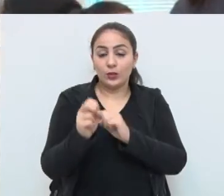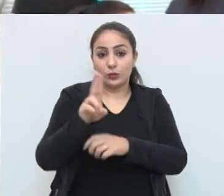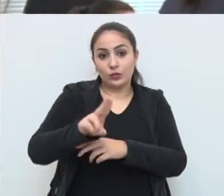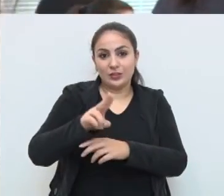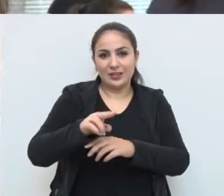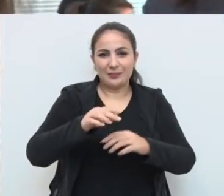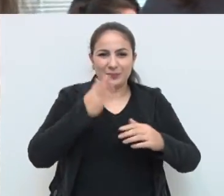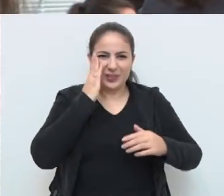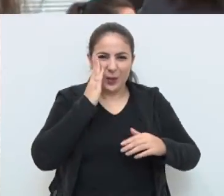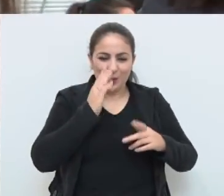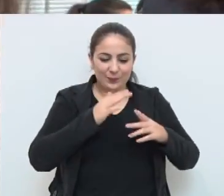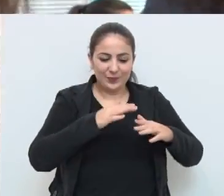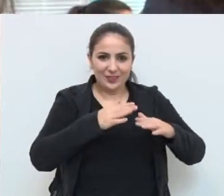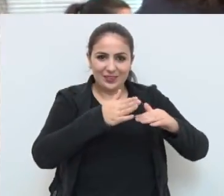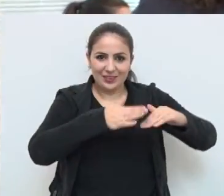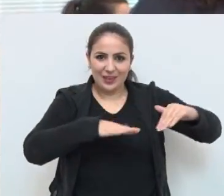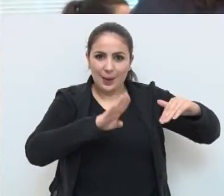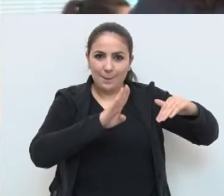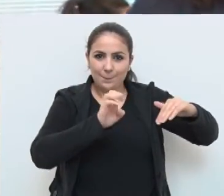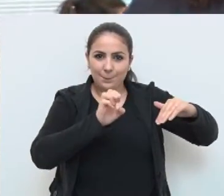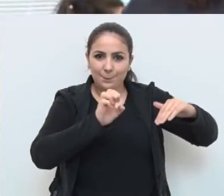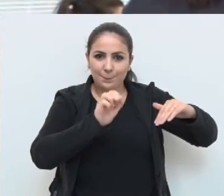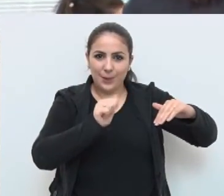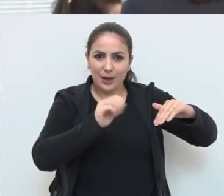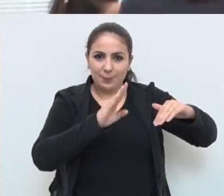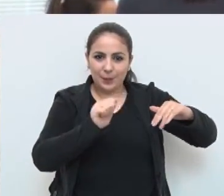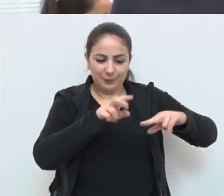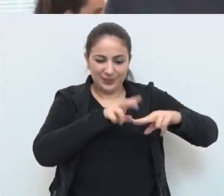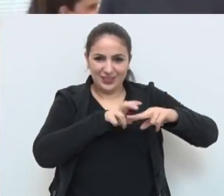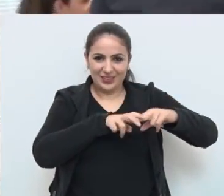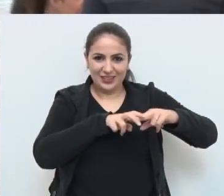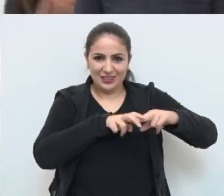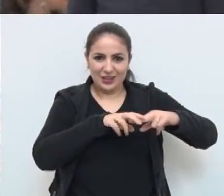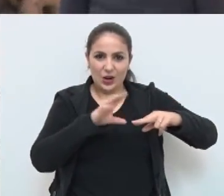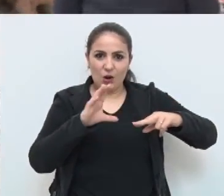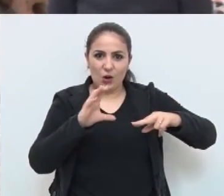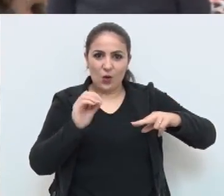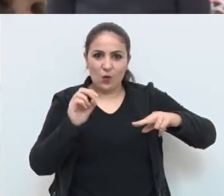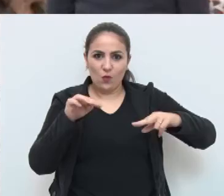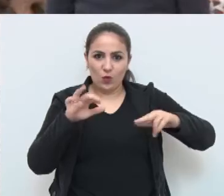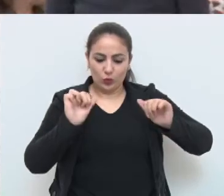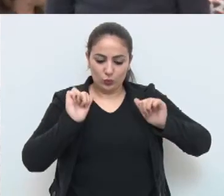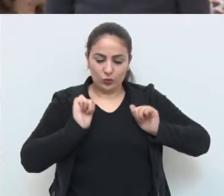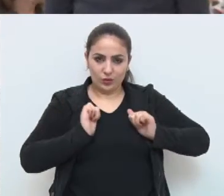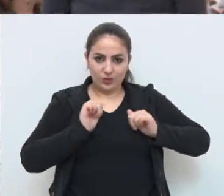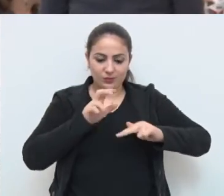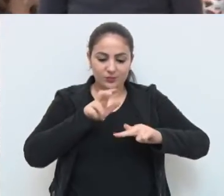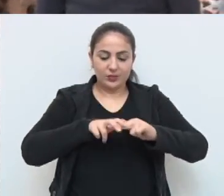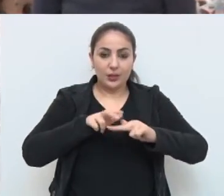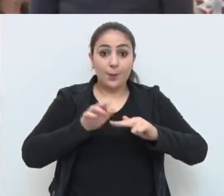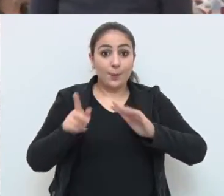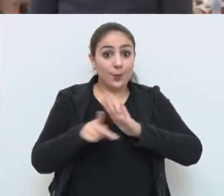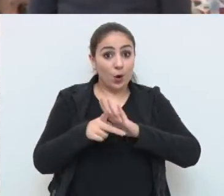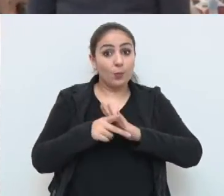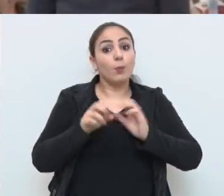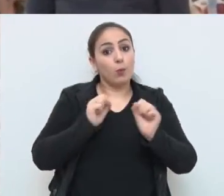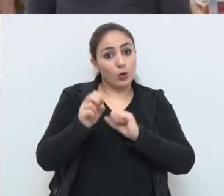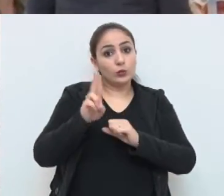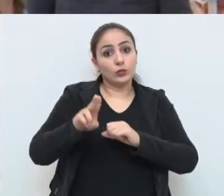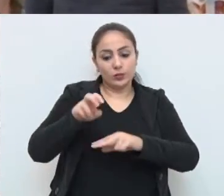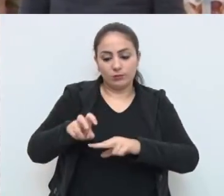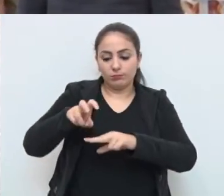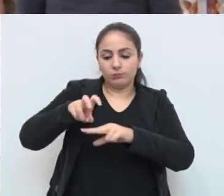da cadeirinha chamada bebê conforto, que eles possam utilizar as vagas de estacionamento que já são destinadas para grávidas. Então